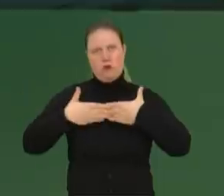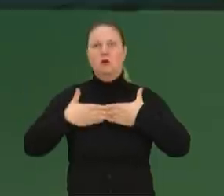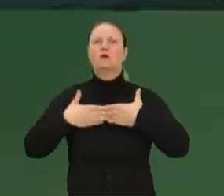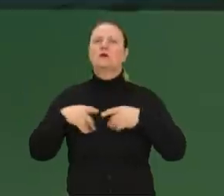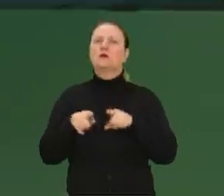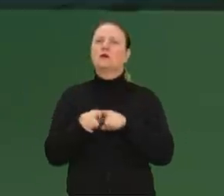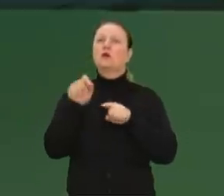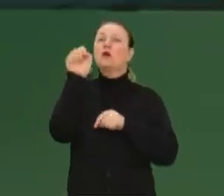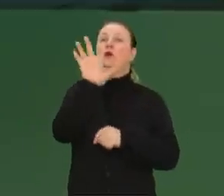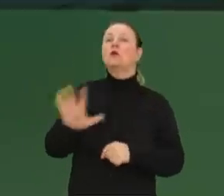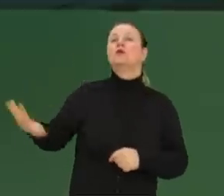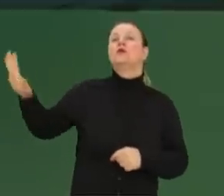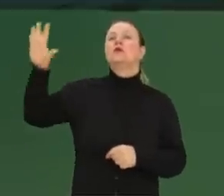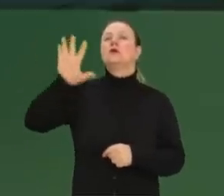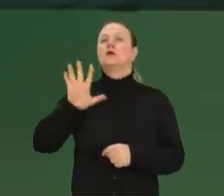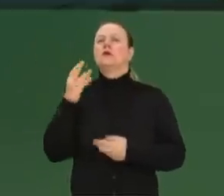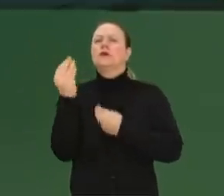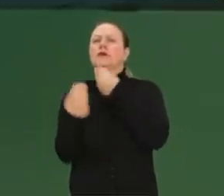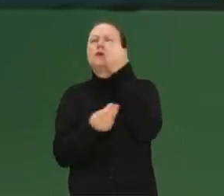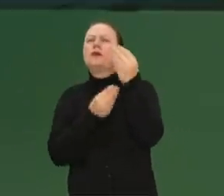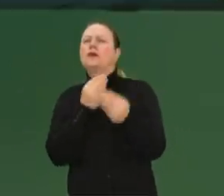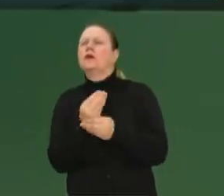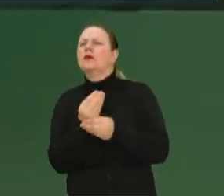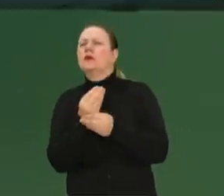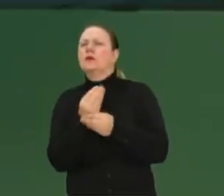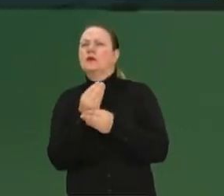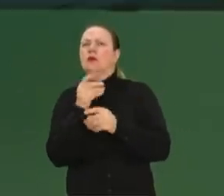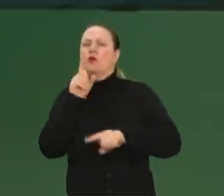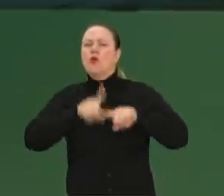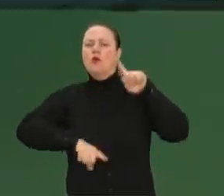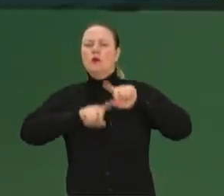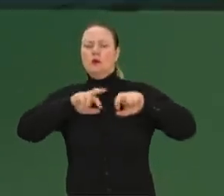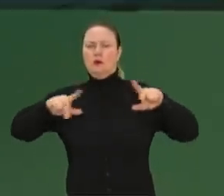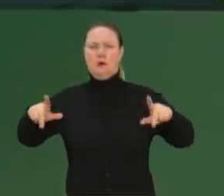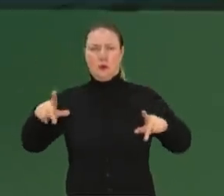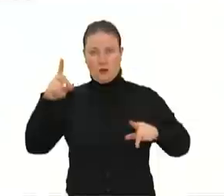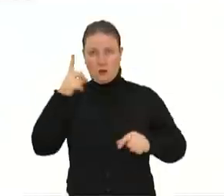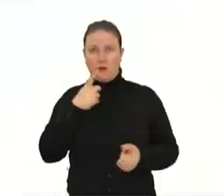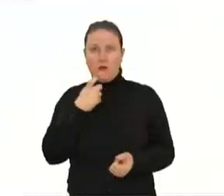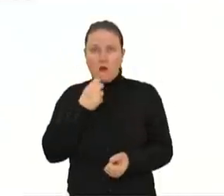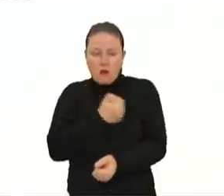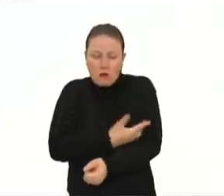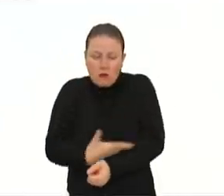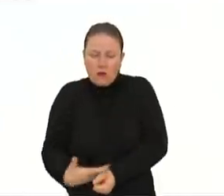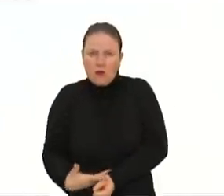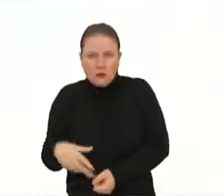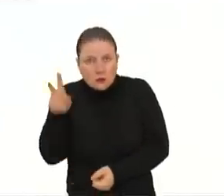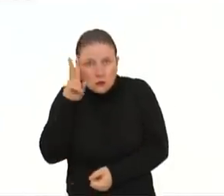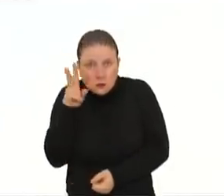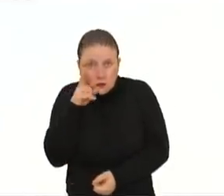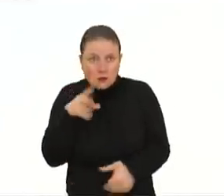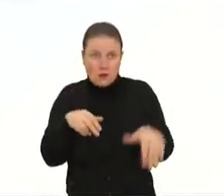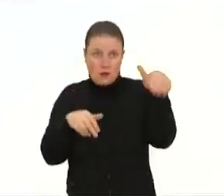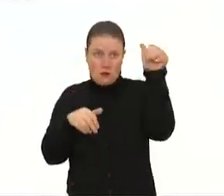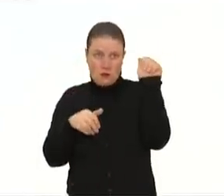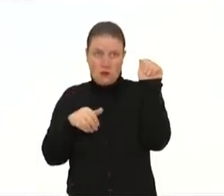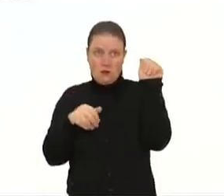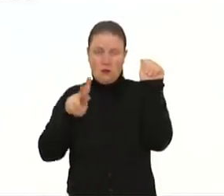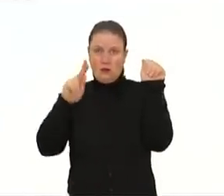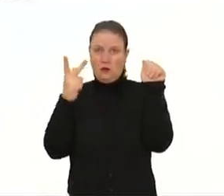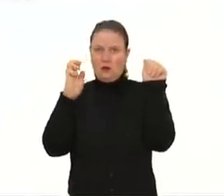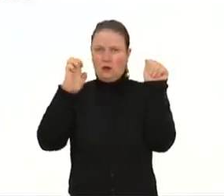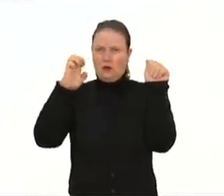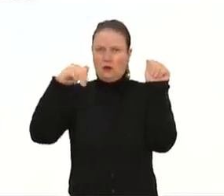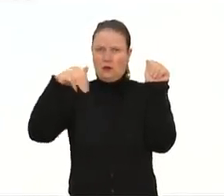da imagem, ele é realizado por qual elemento do sangue? Você consegue lembrar? A alternativa A, pelas